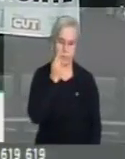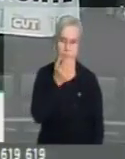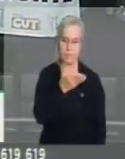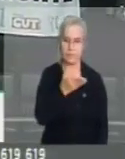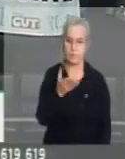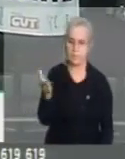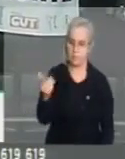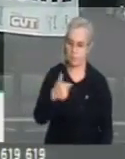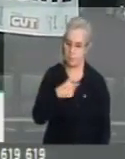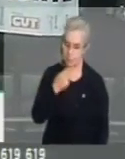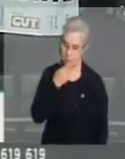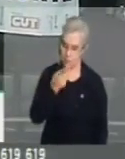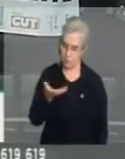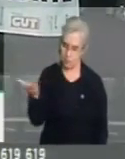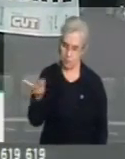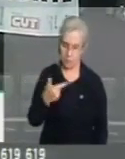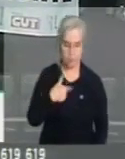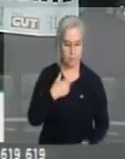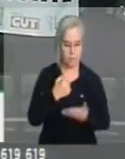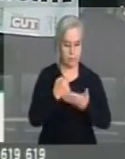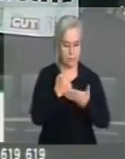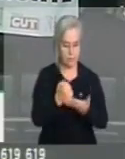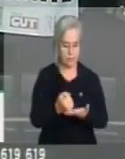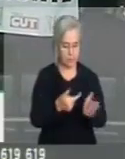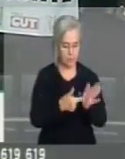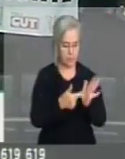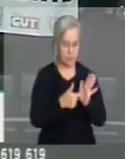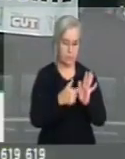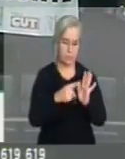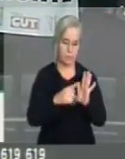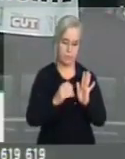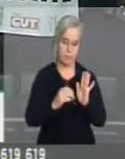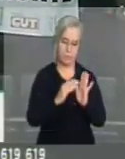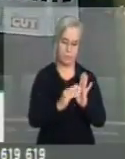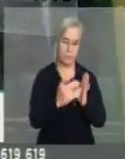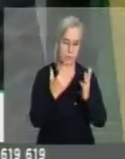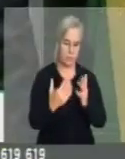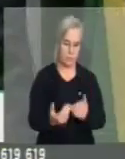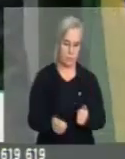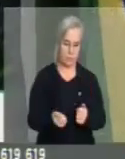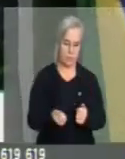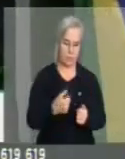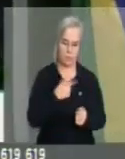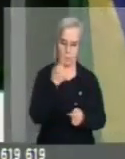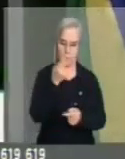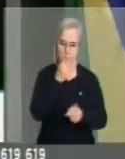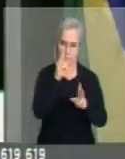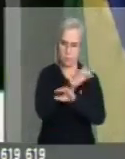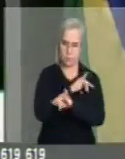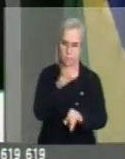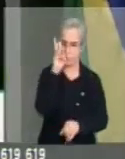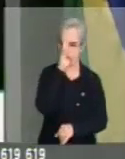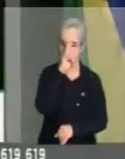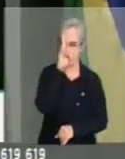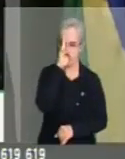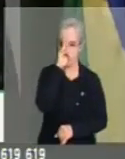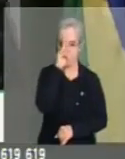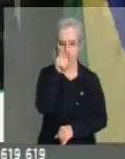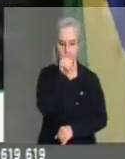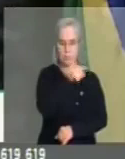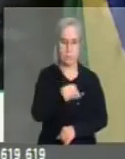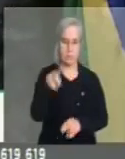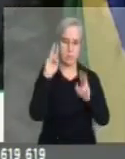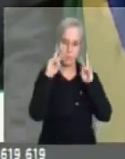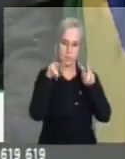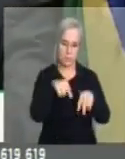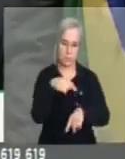Reitero aqui a minha posição favorável a essa matéria e relembro a quem acompanha do plenário e